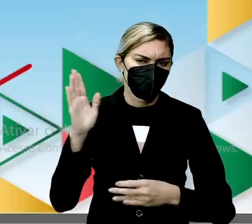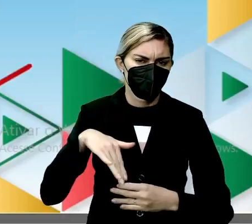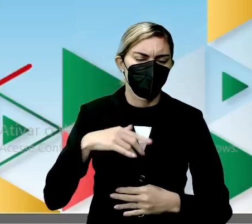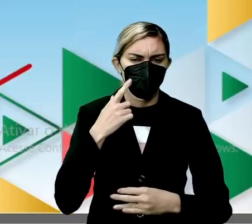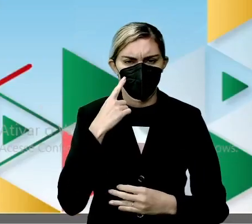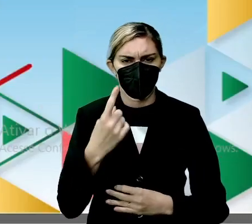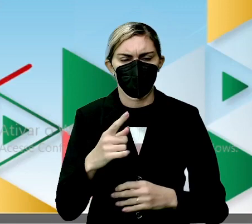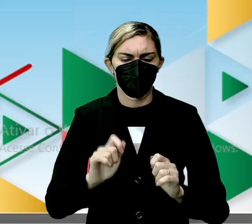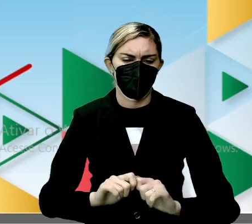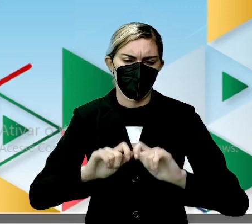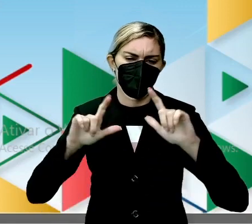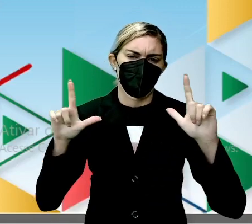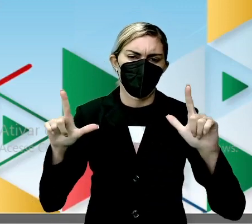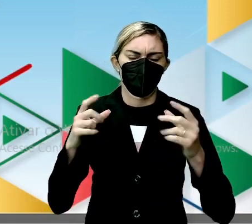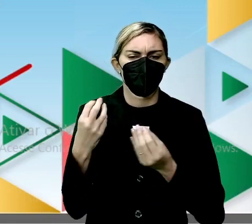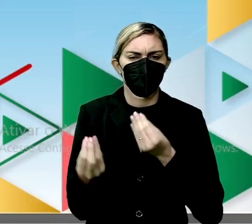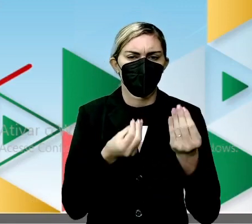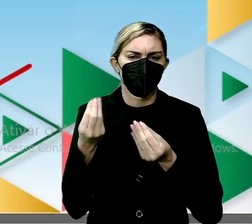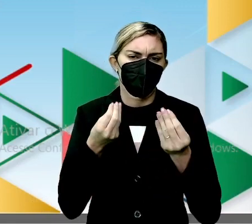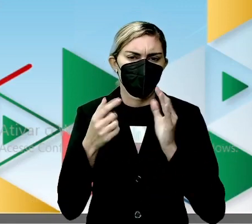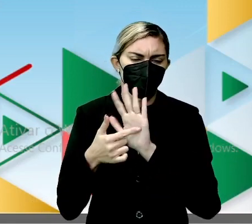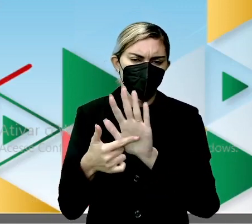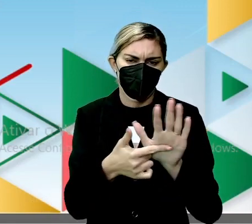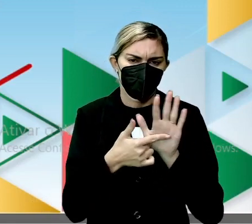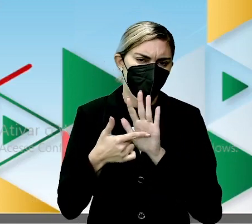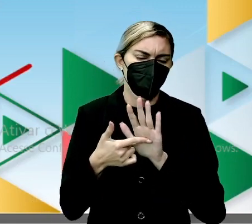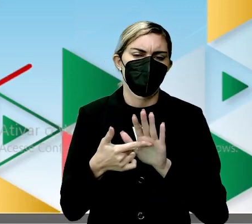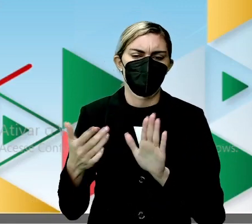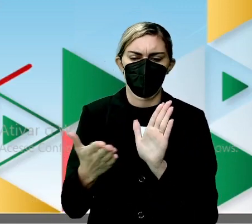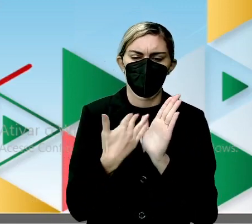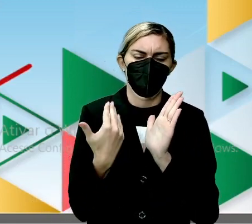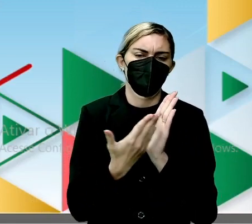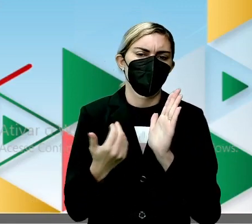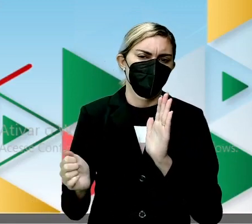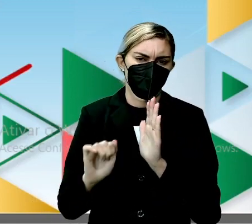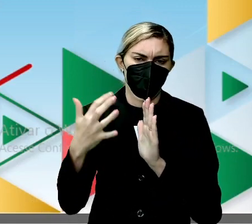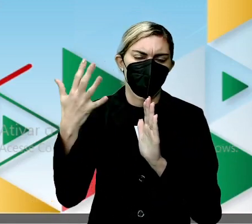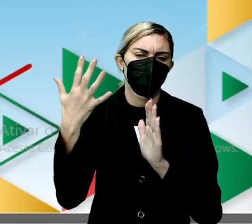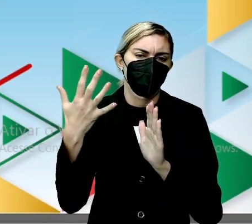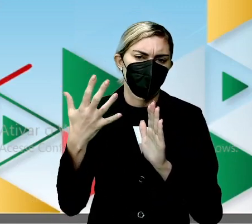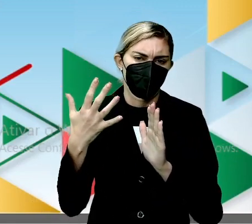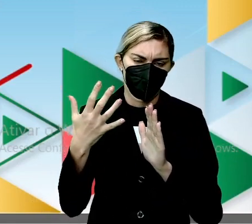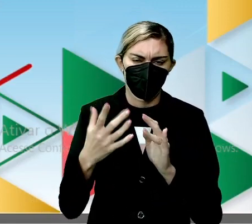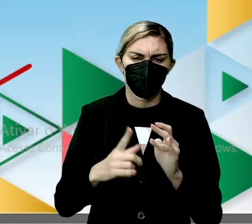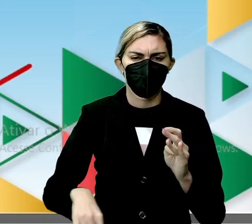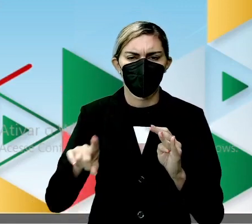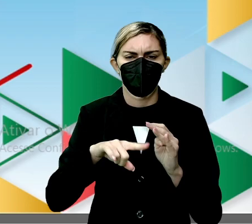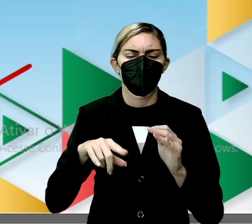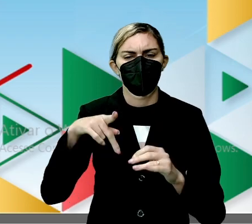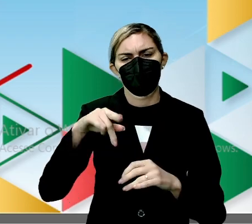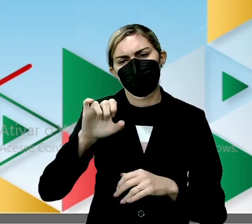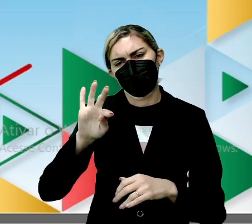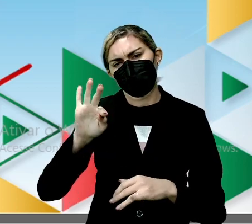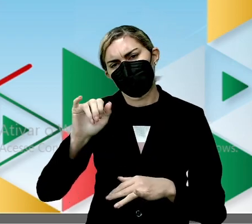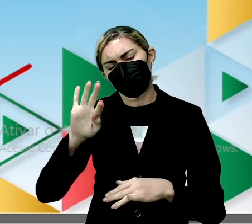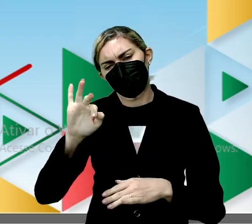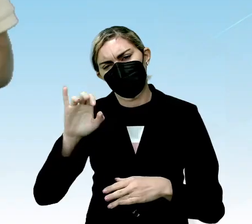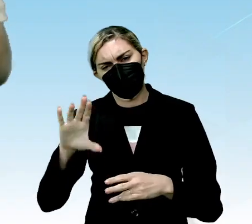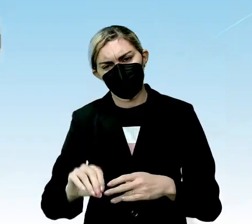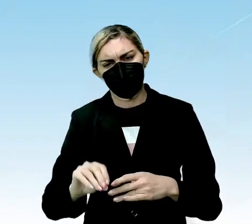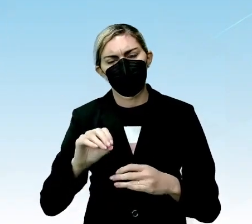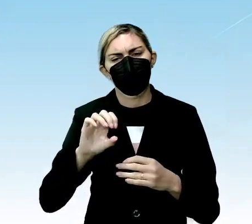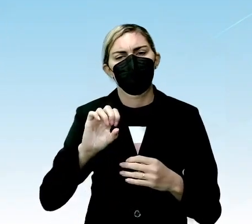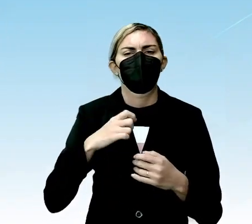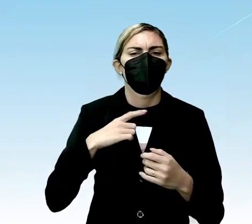ver na tela, como podemos ver, o tema é Livros Sagrados do Espiritismo, o Pentateuco